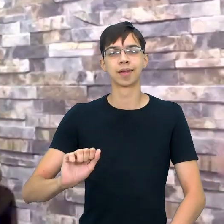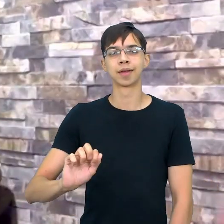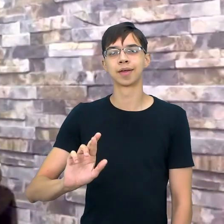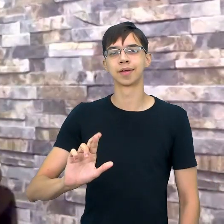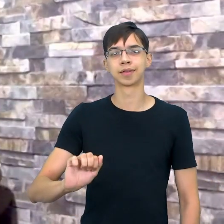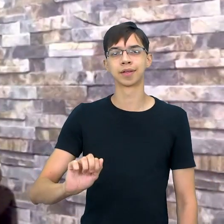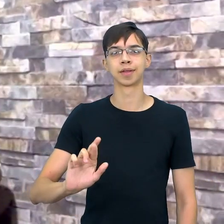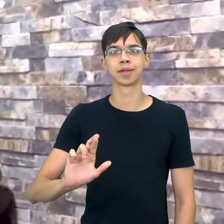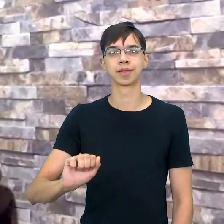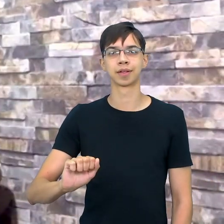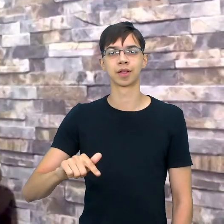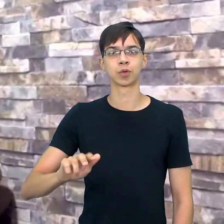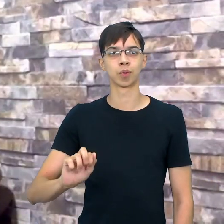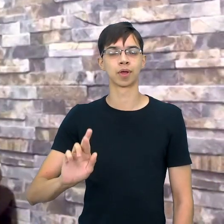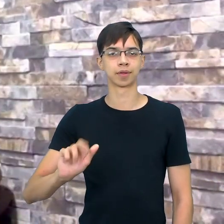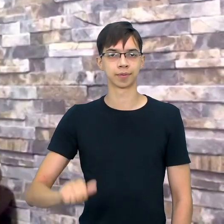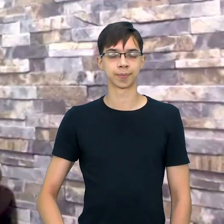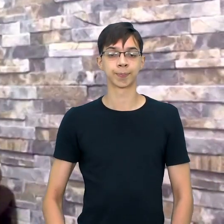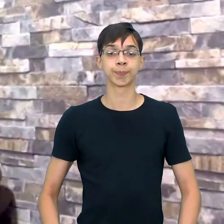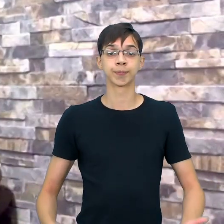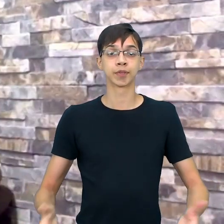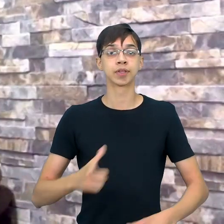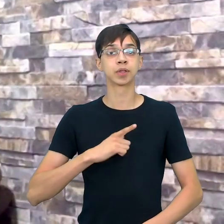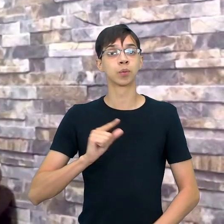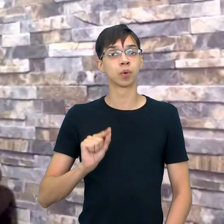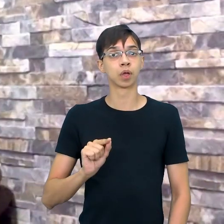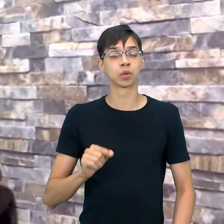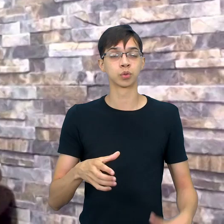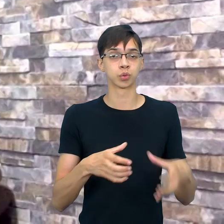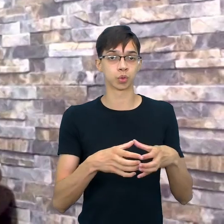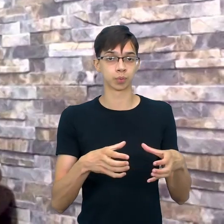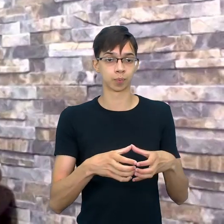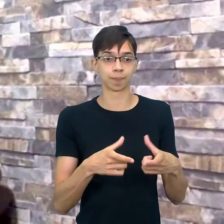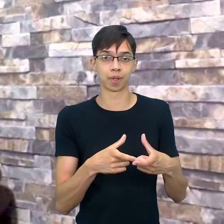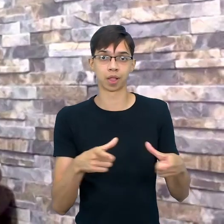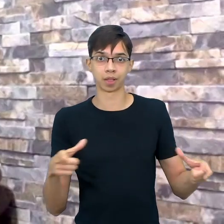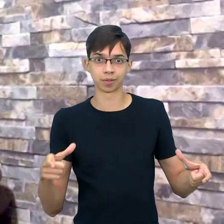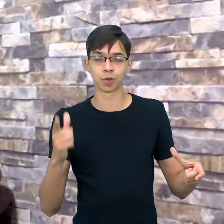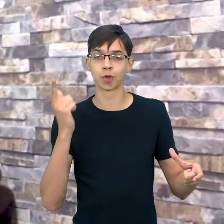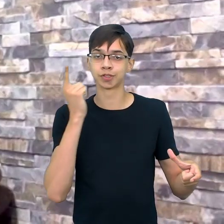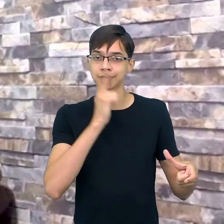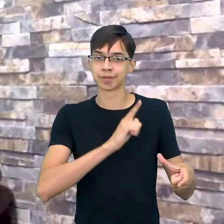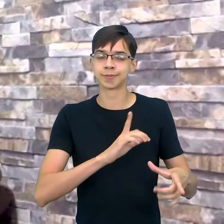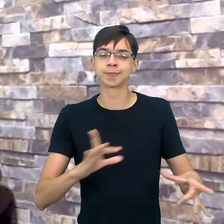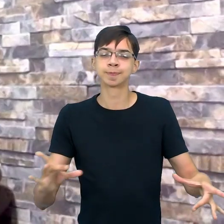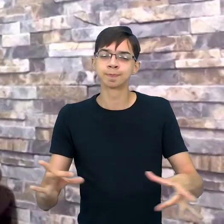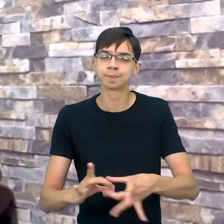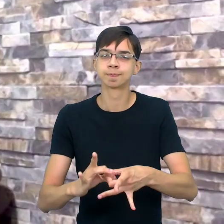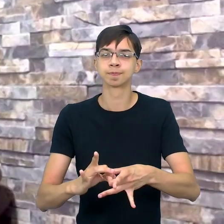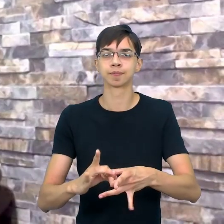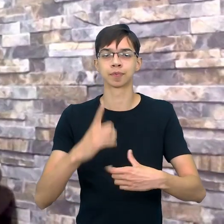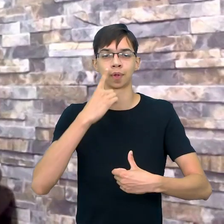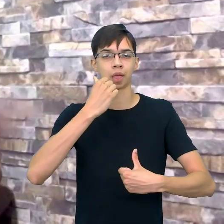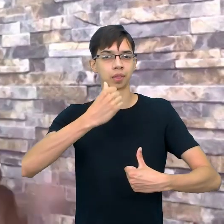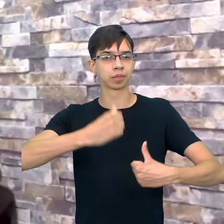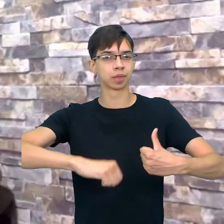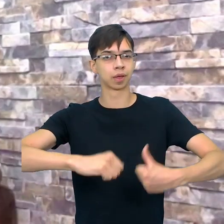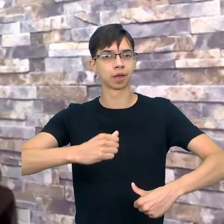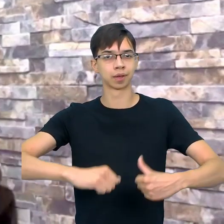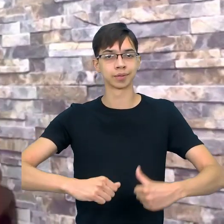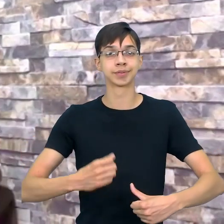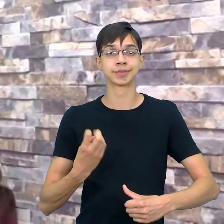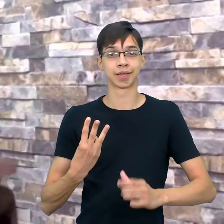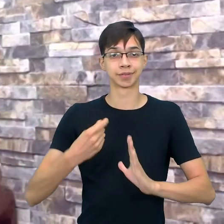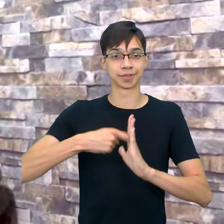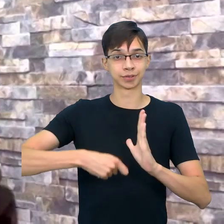grandes grupos. E esses grupos tiveram como ponto de partida a análise de 3 textos literários. Um poema,